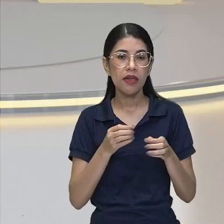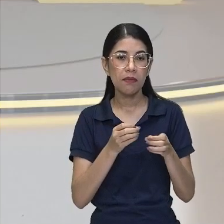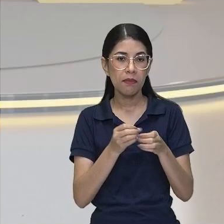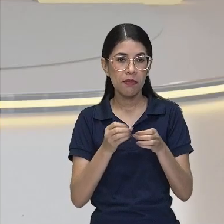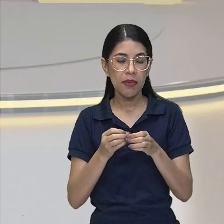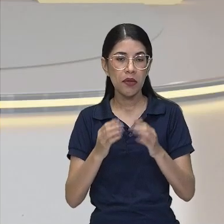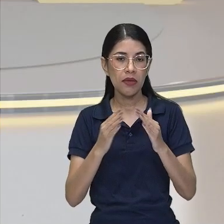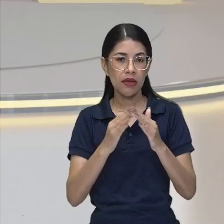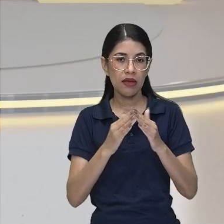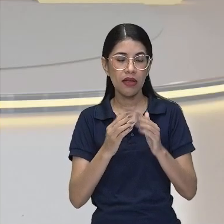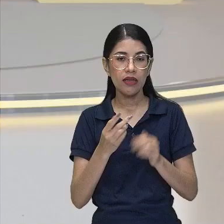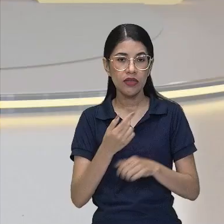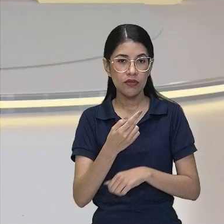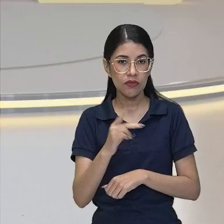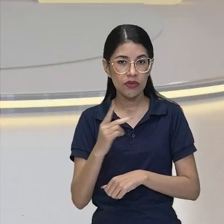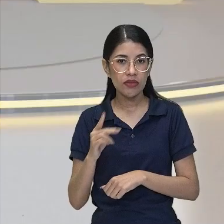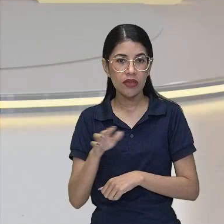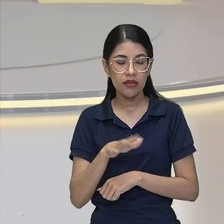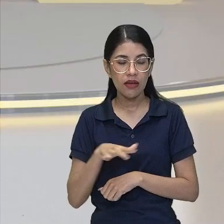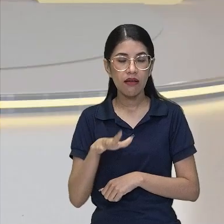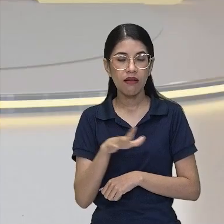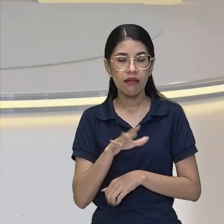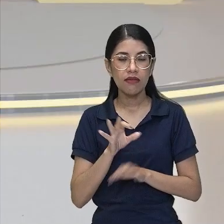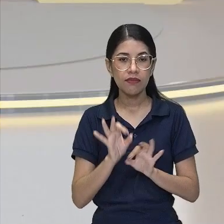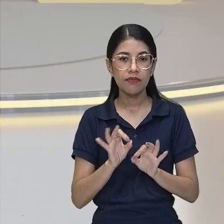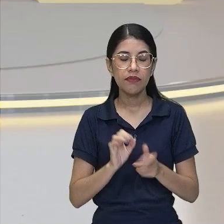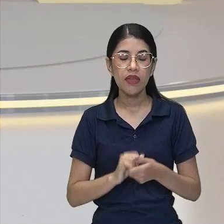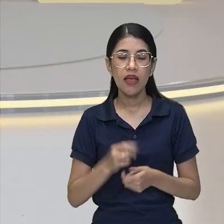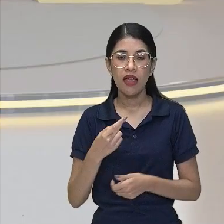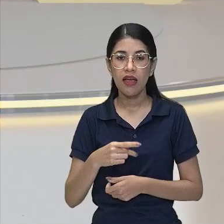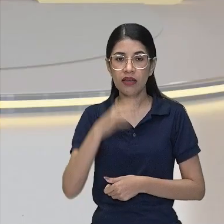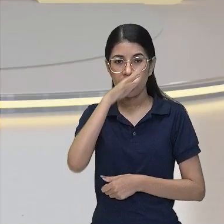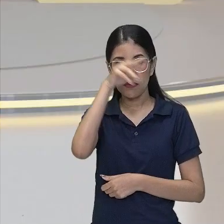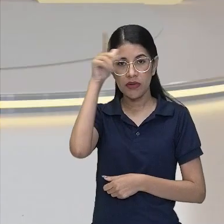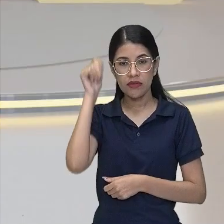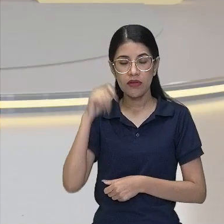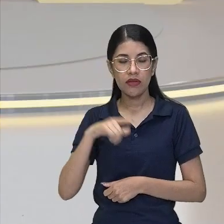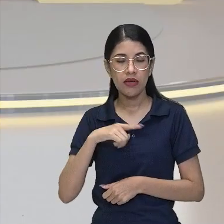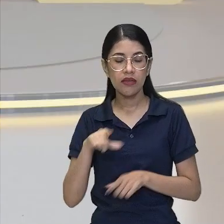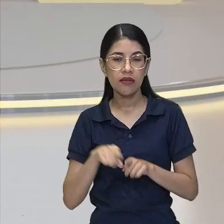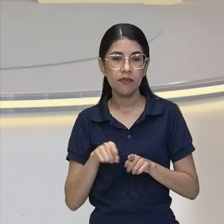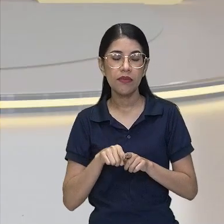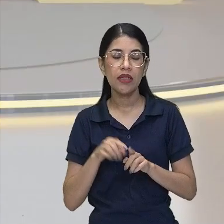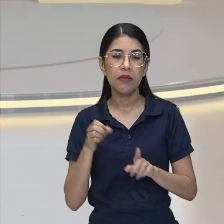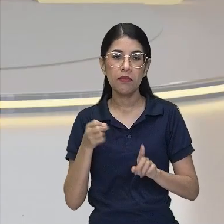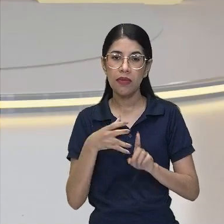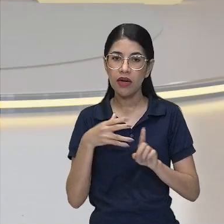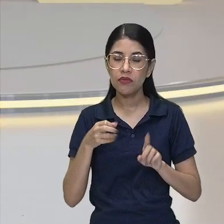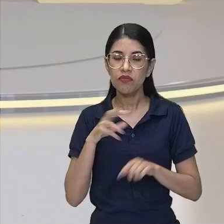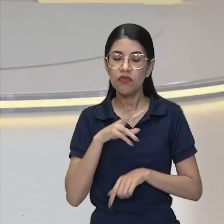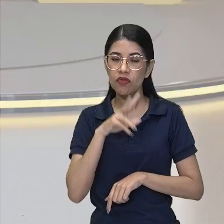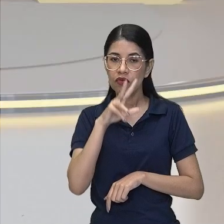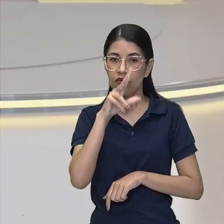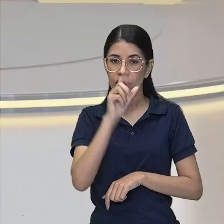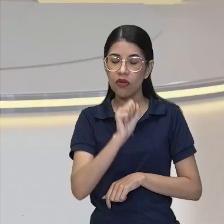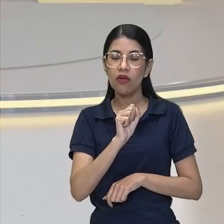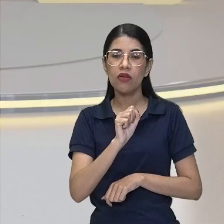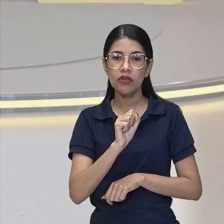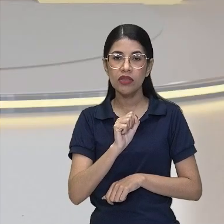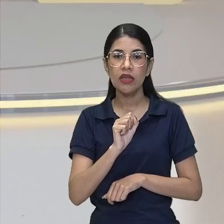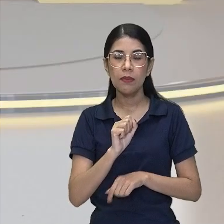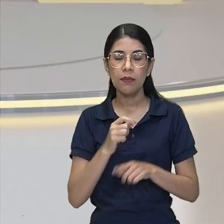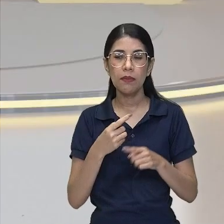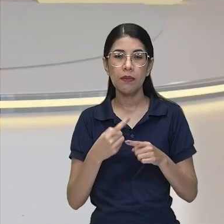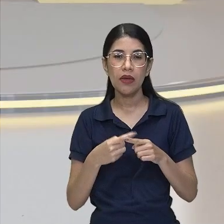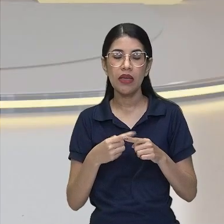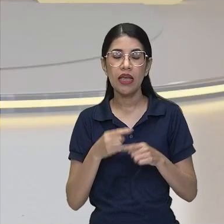no comércio varejista da sua região, né? Aqui mesmo em Manaus, a gente foi fortemente impactados, né? Quando a gente vai